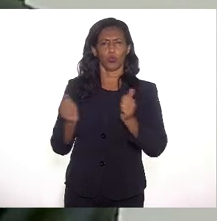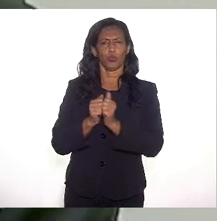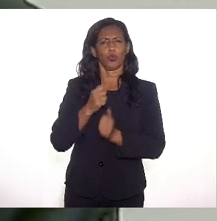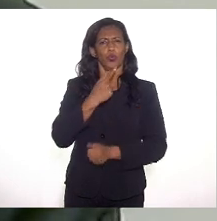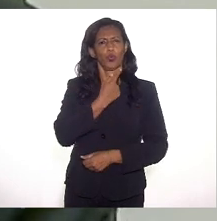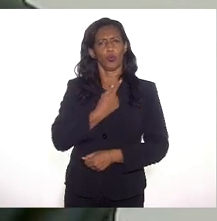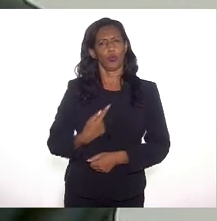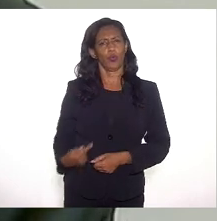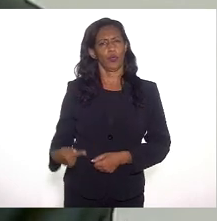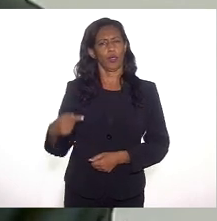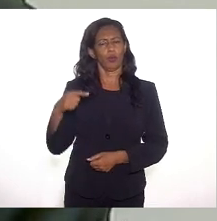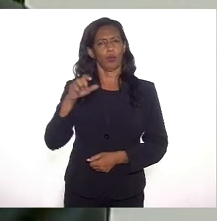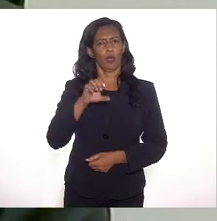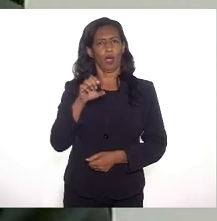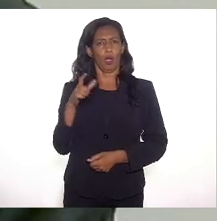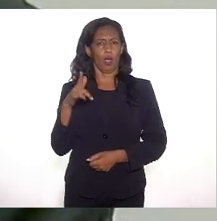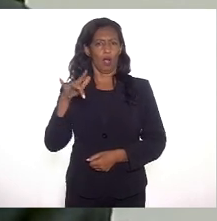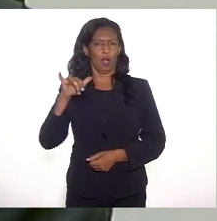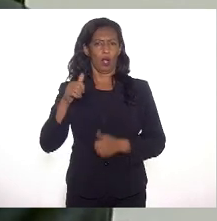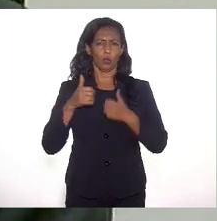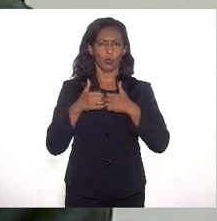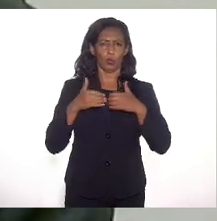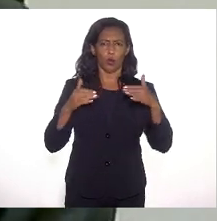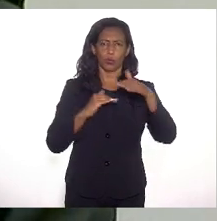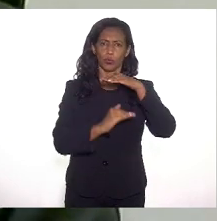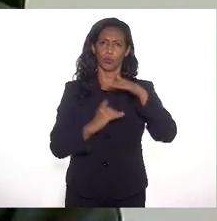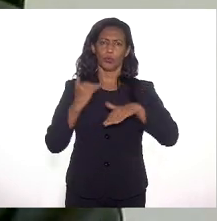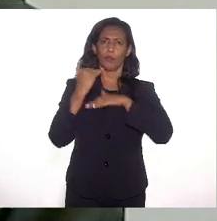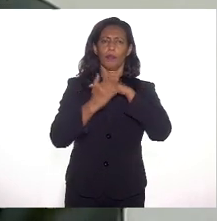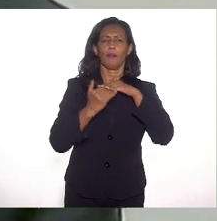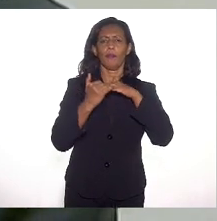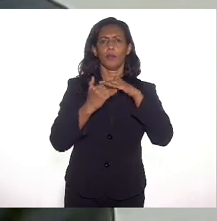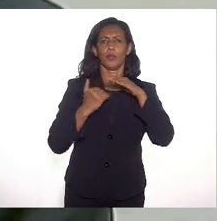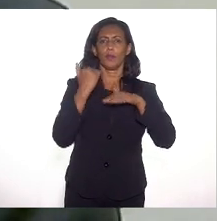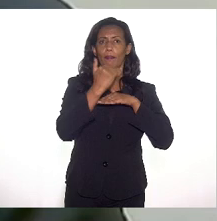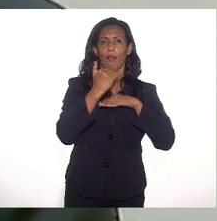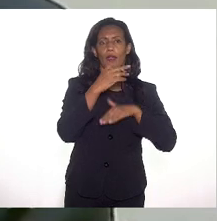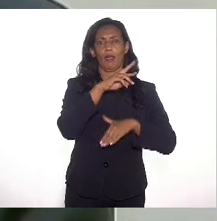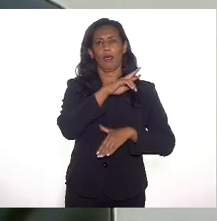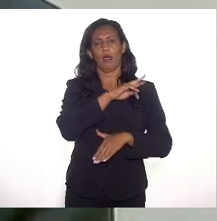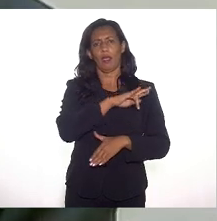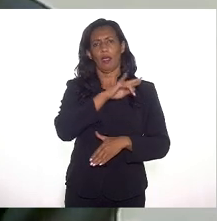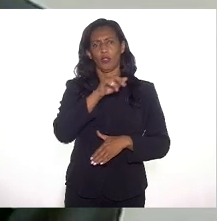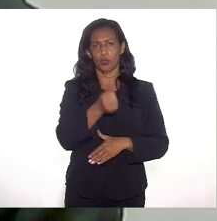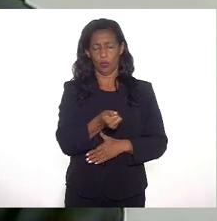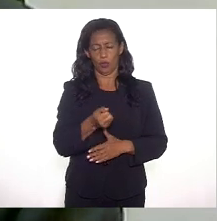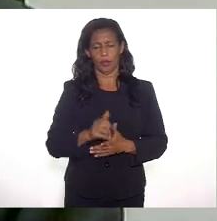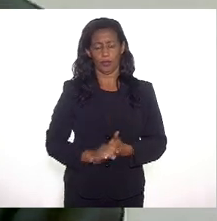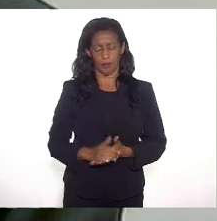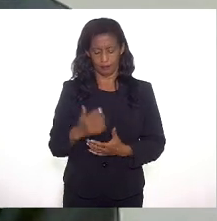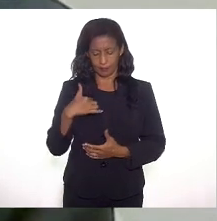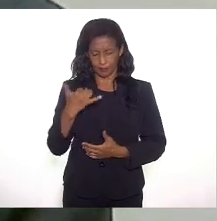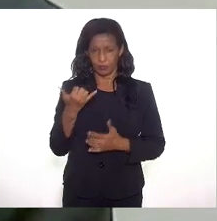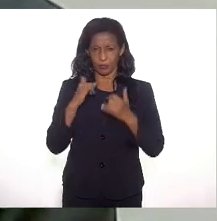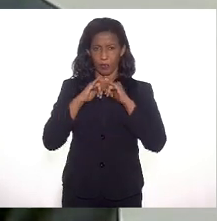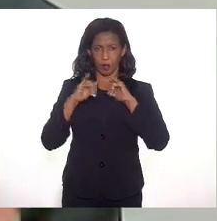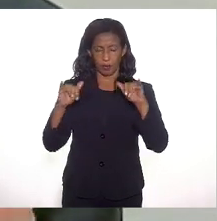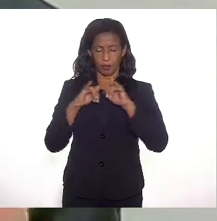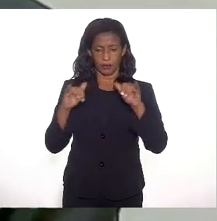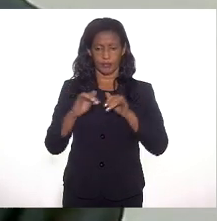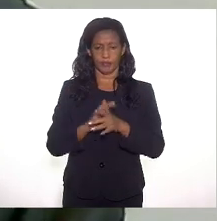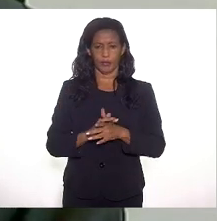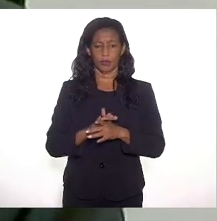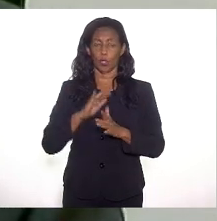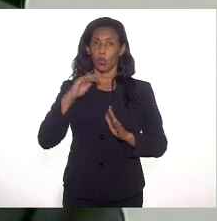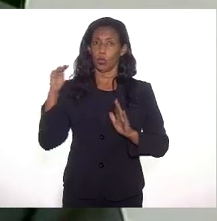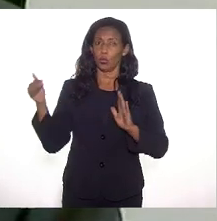Cláudio Castro, fizeram o lançamento do programa Supera RJ. E eu queria apenas informar que